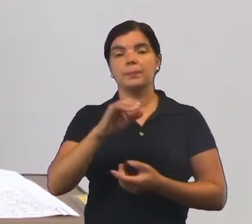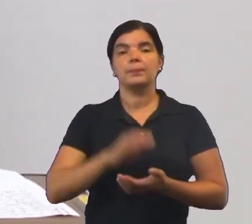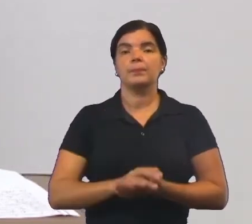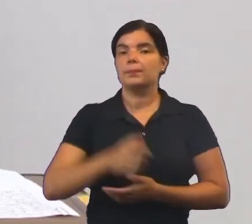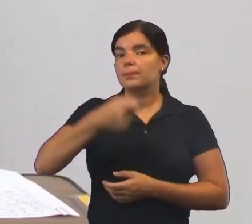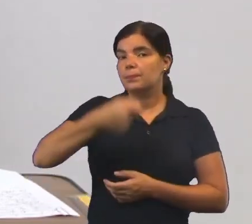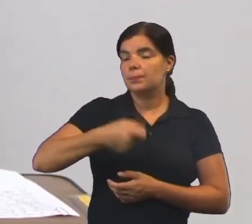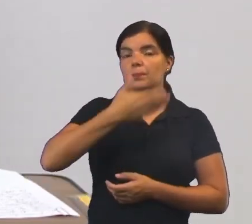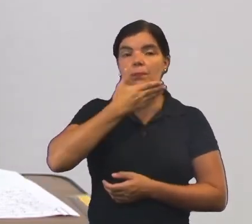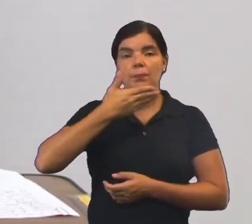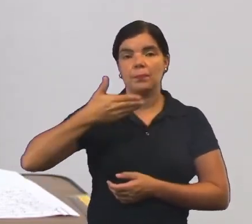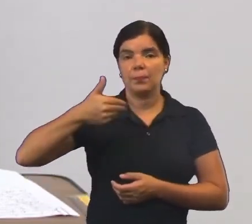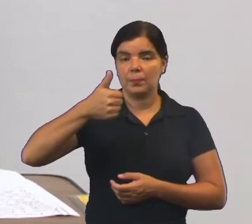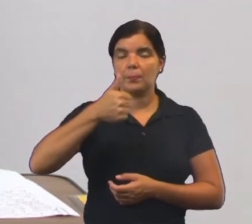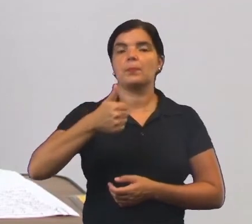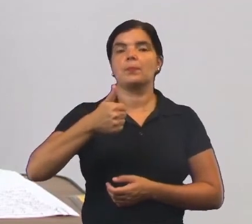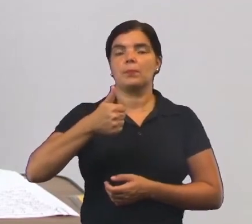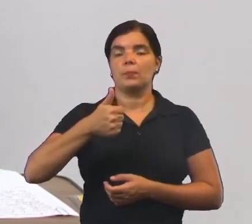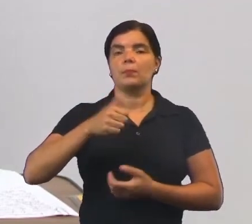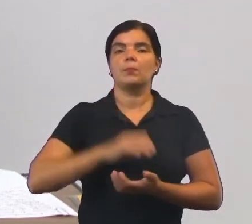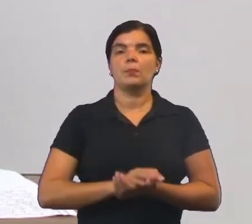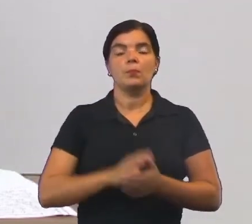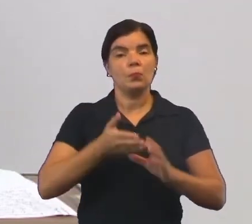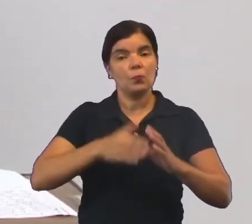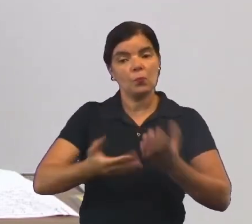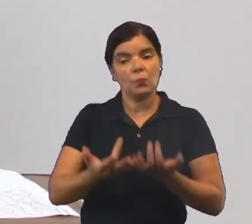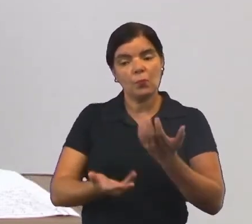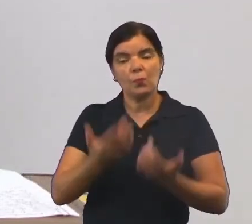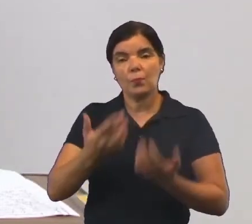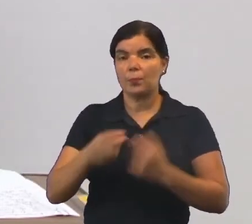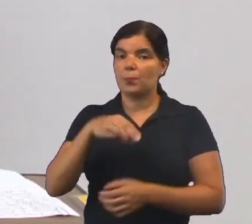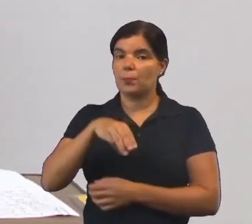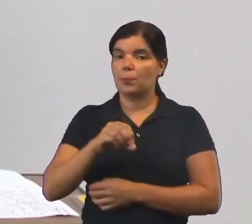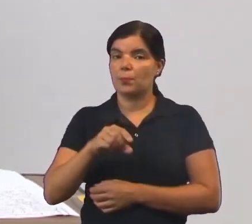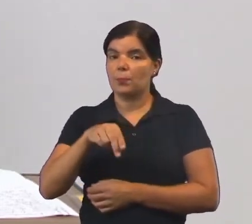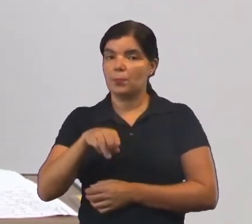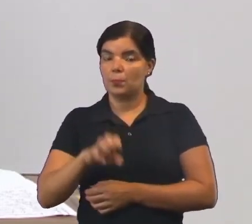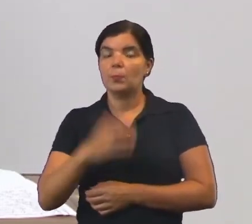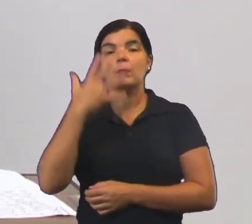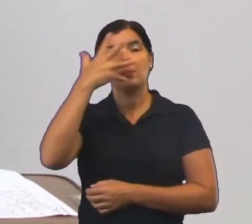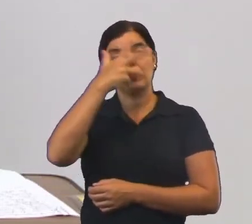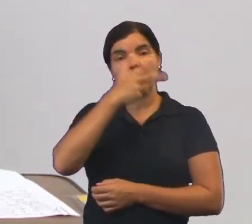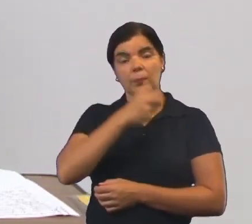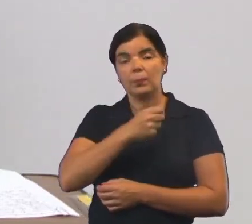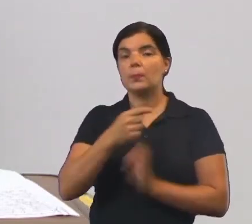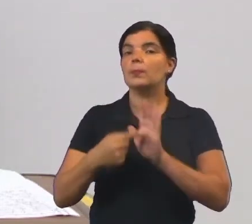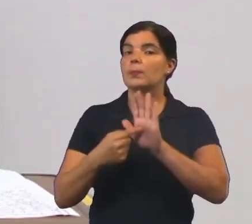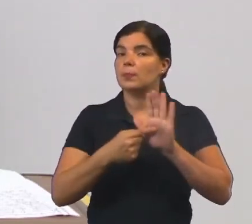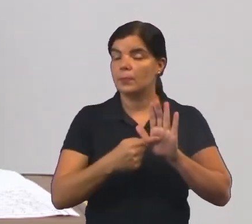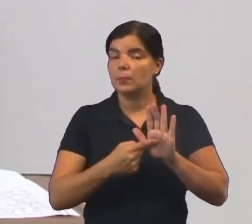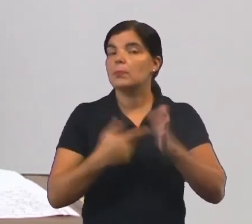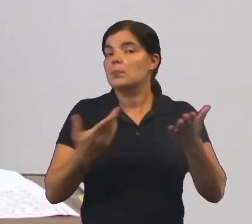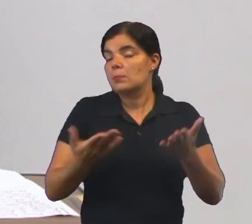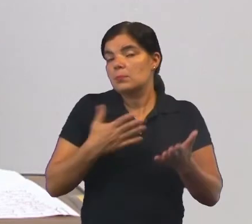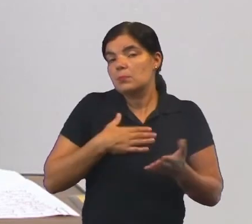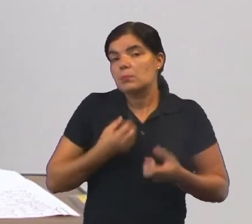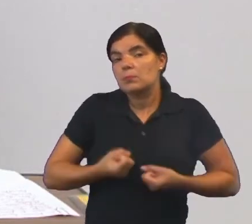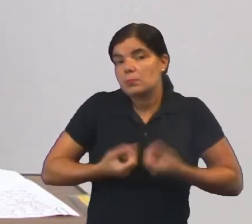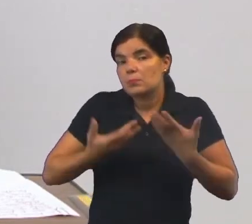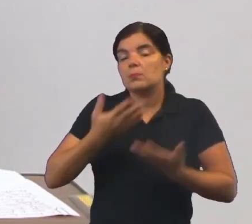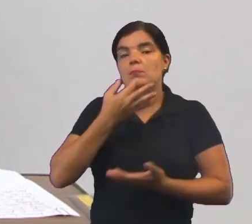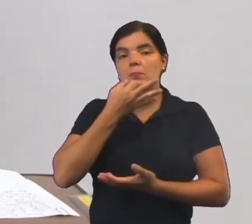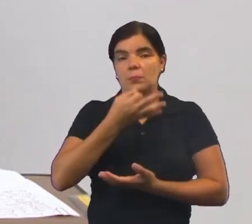panela, ela é melhor cozinhando moqueca do que enfeitando, eu também estou expressando a minha